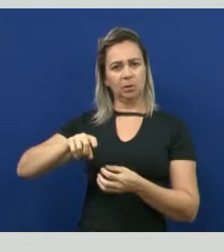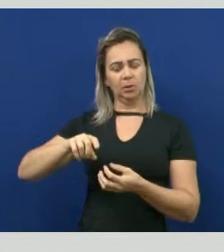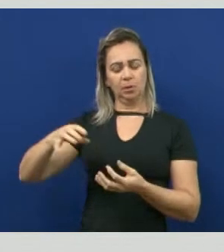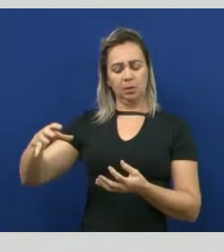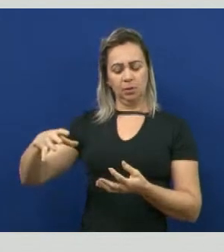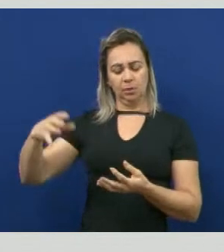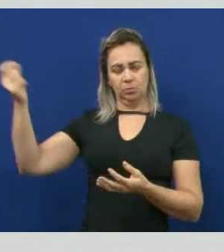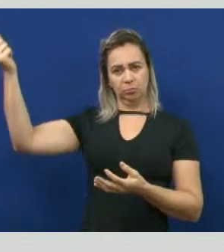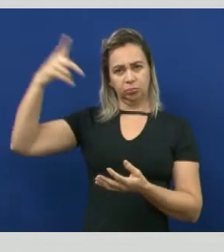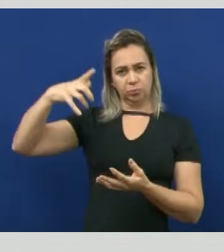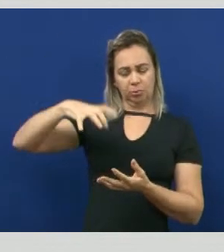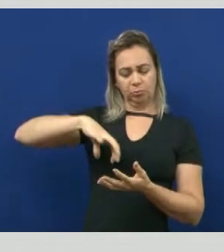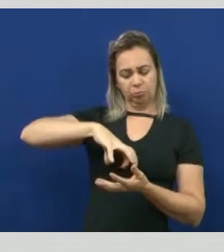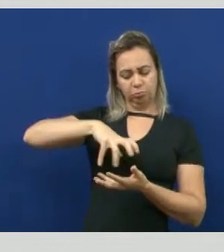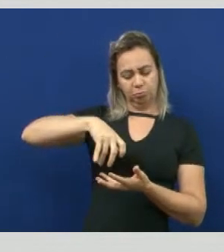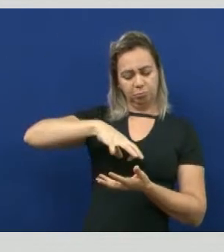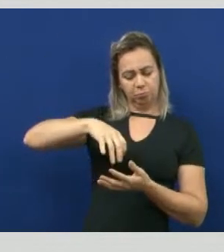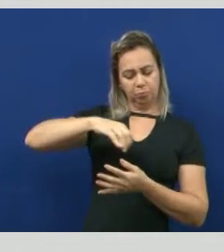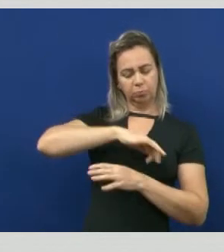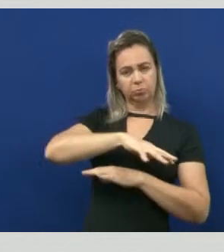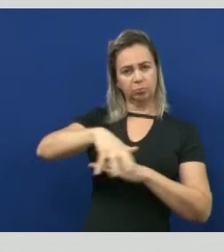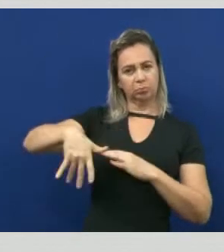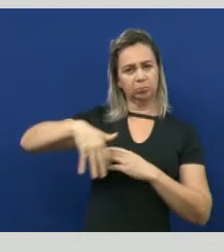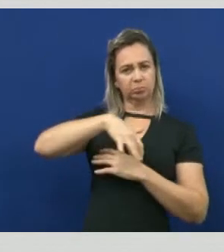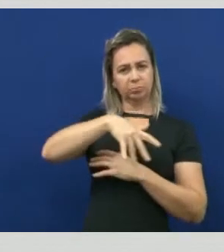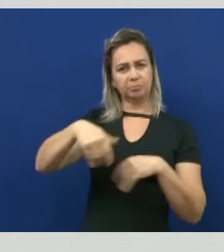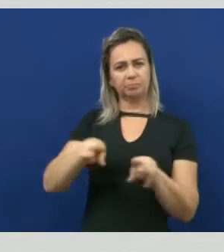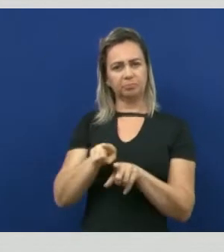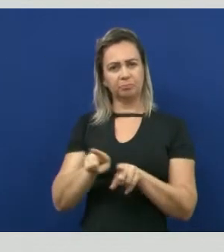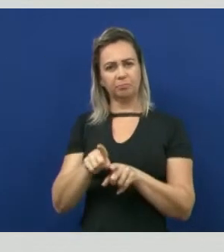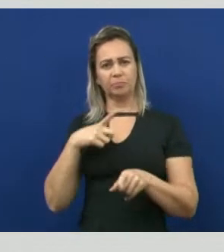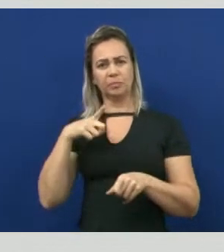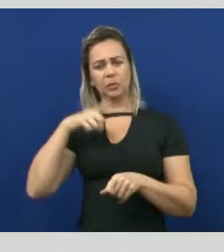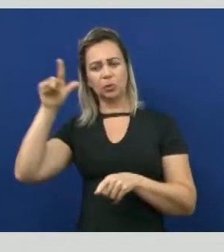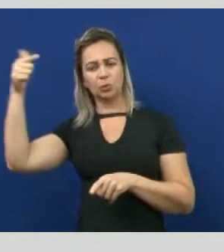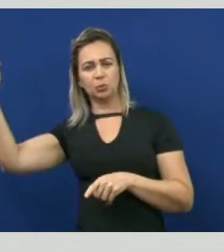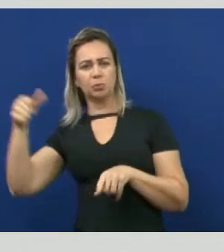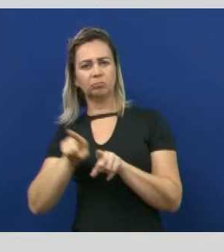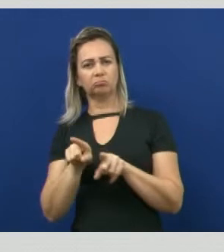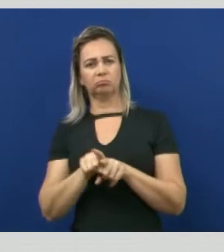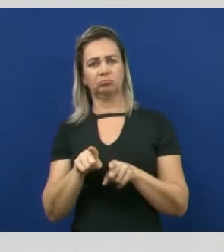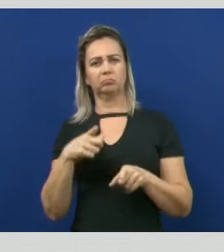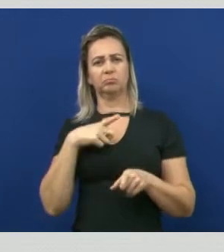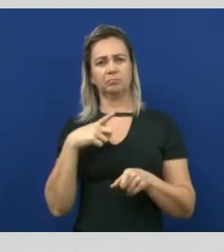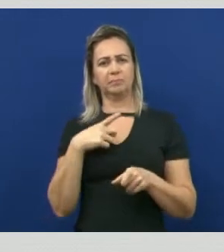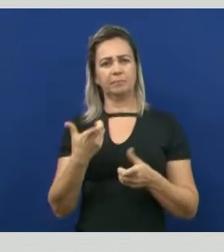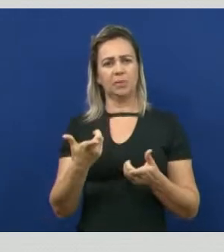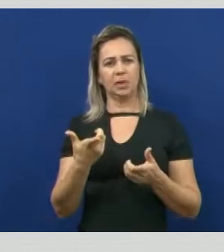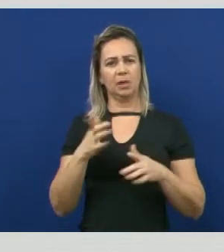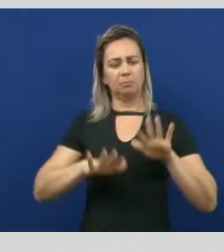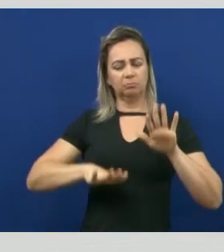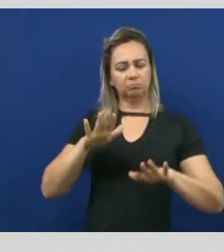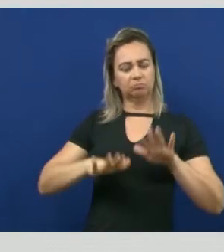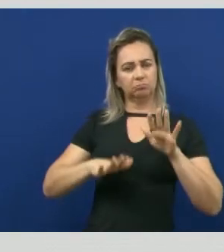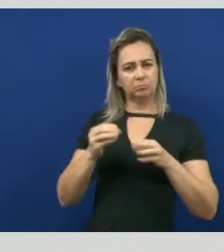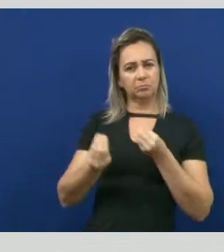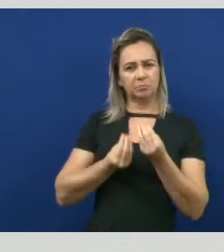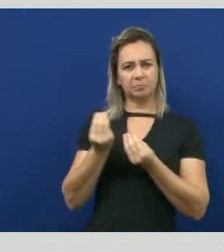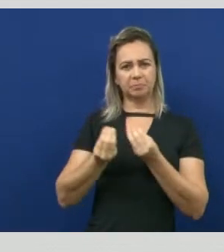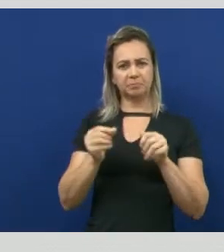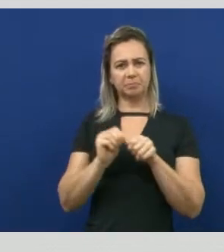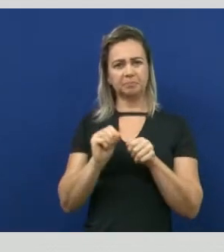seu redor. Galileu conseguiu, através das suas observações, dar um passo a mais que Copérnico. Ele